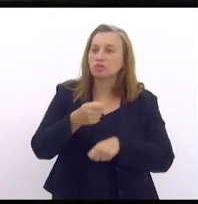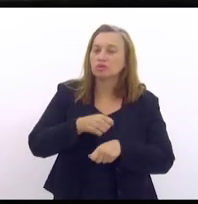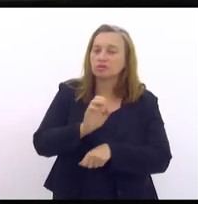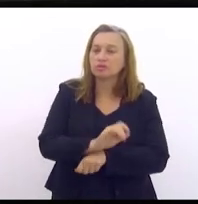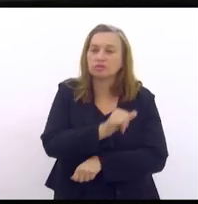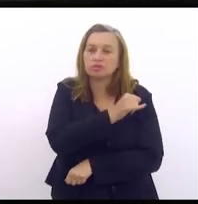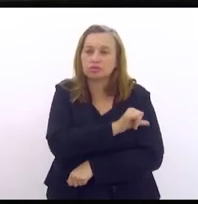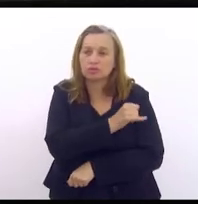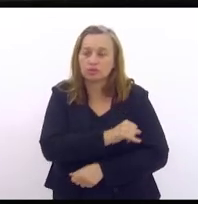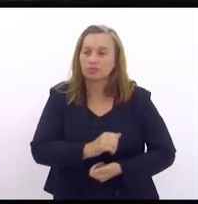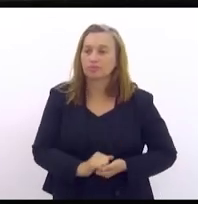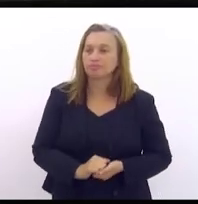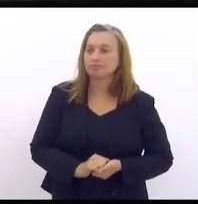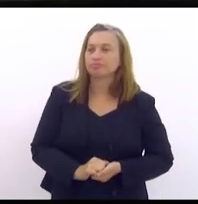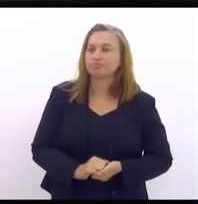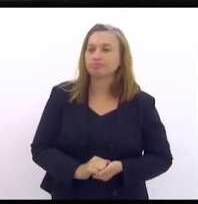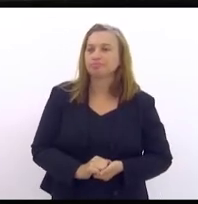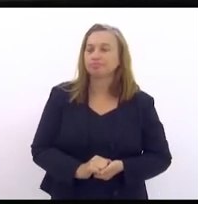Janeiro, porque